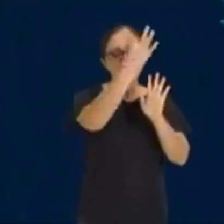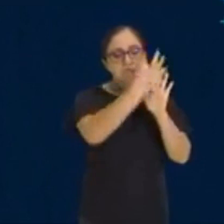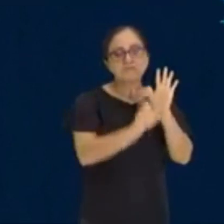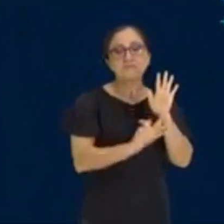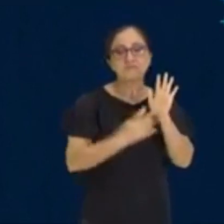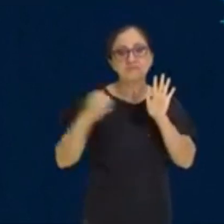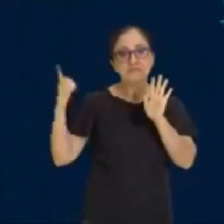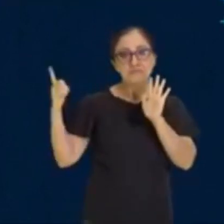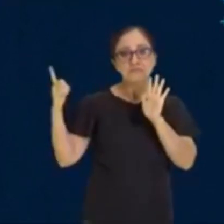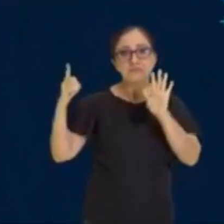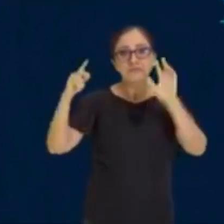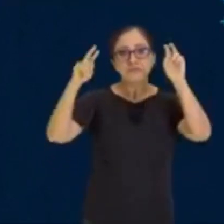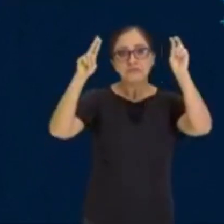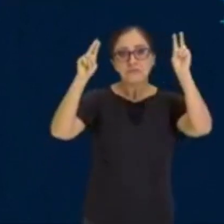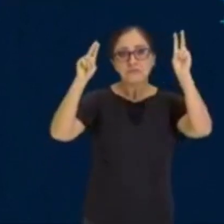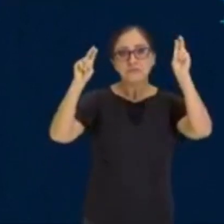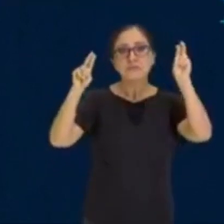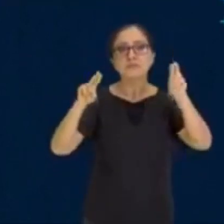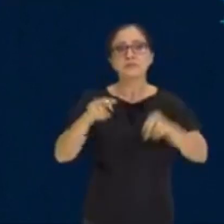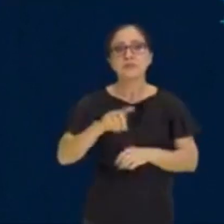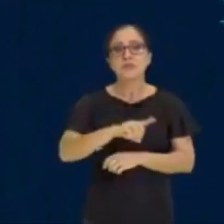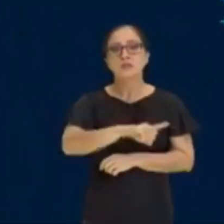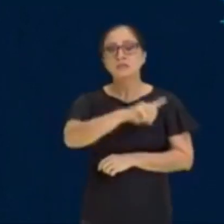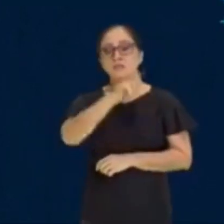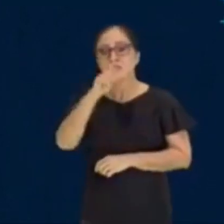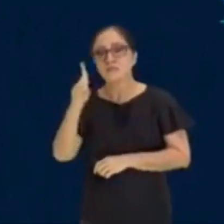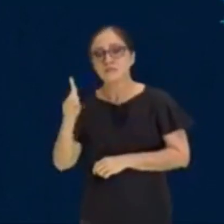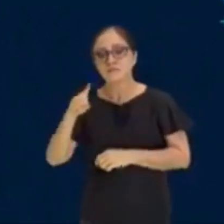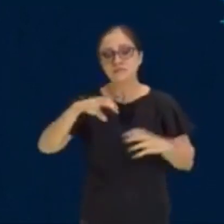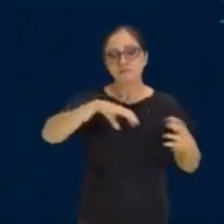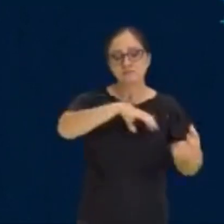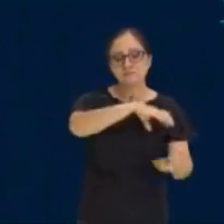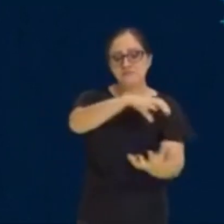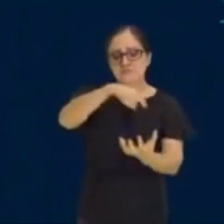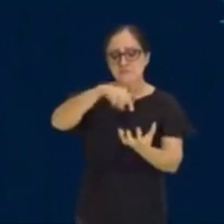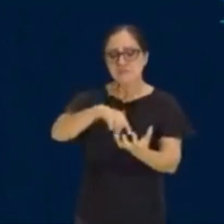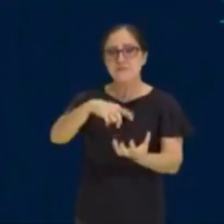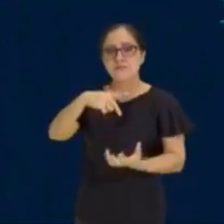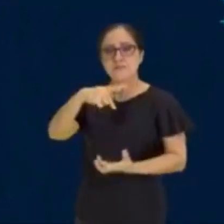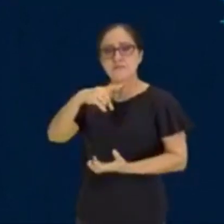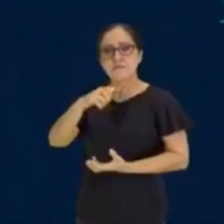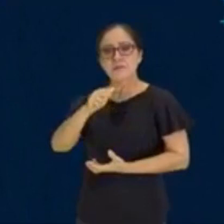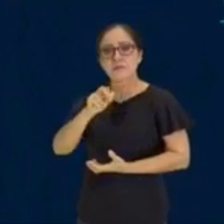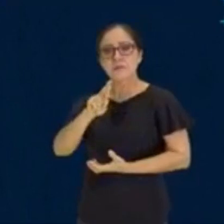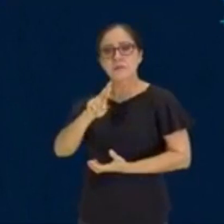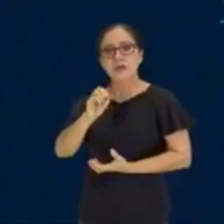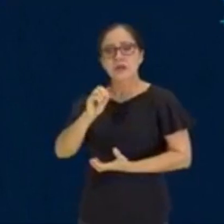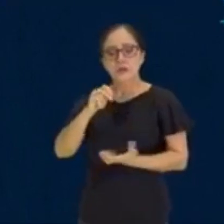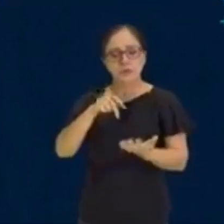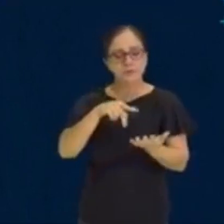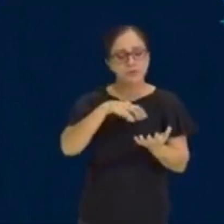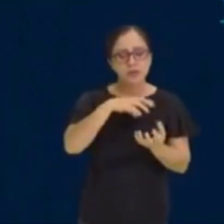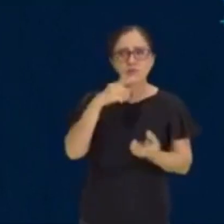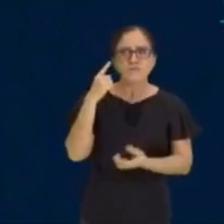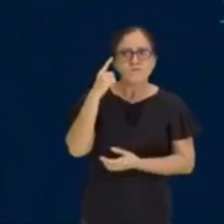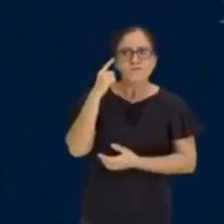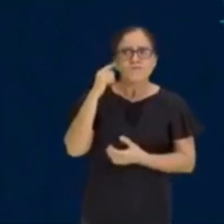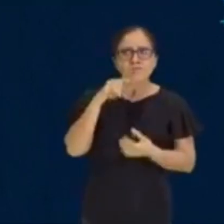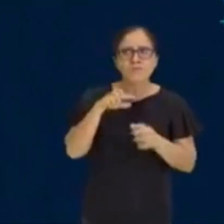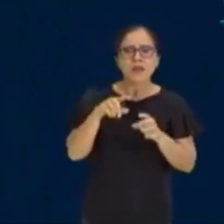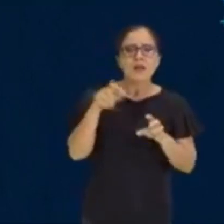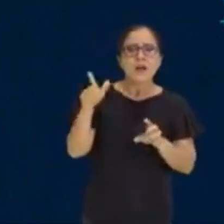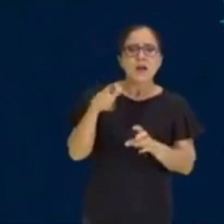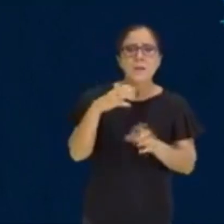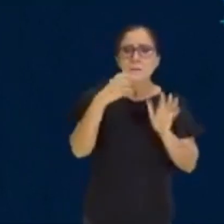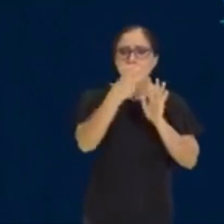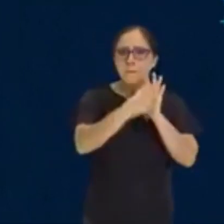composta por ele e Cláudio Roberto. Essa noite eu tive um sonho de sonhador. Maluco que